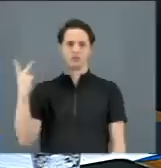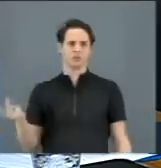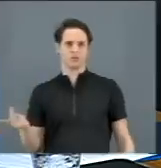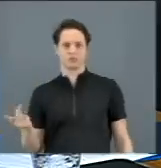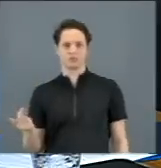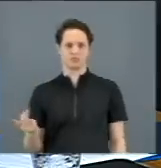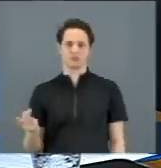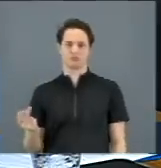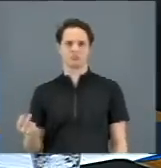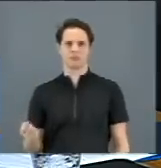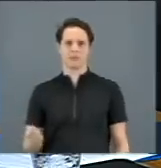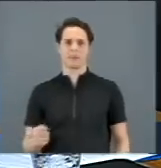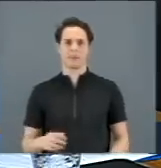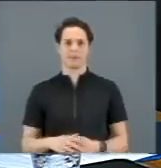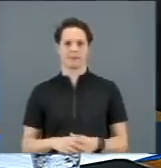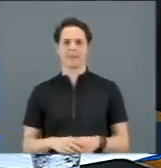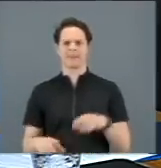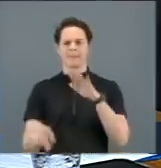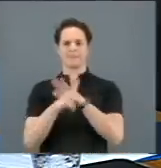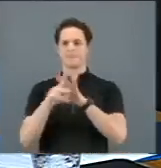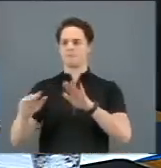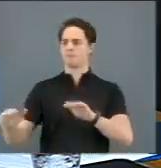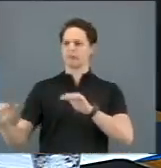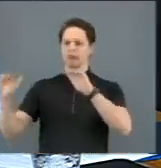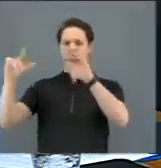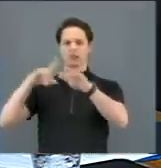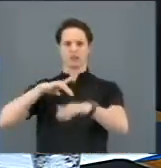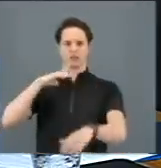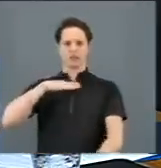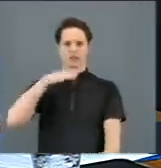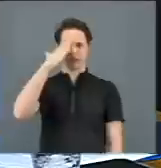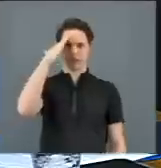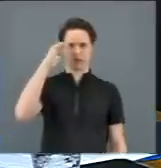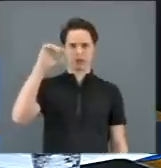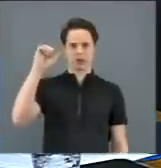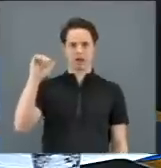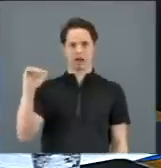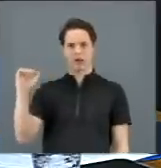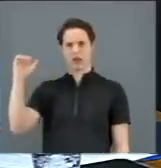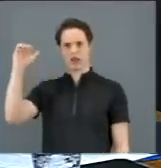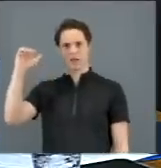irmã Hilda, do alto da sabedoria, acima da divina,